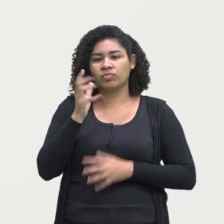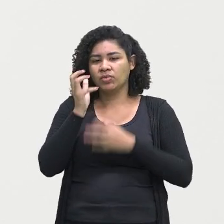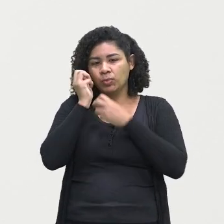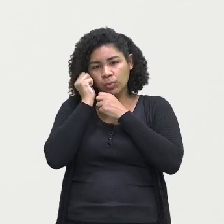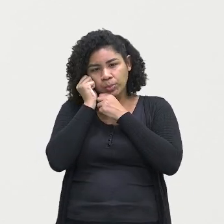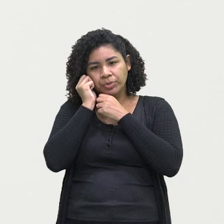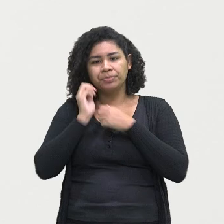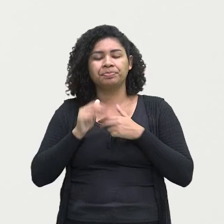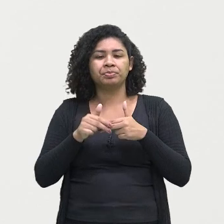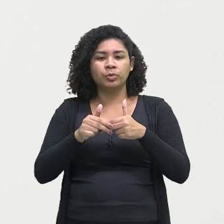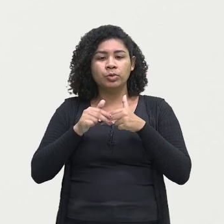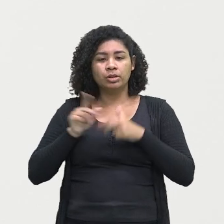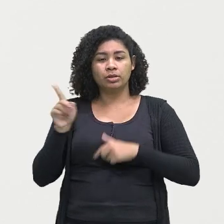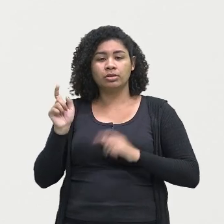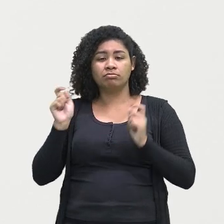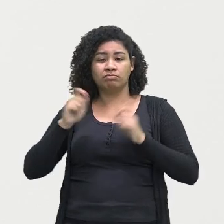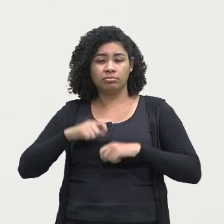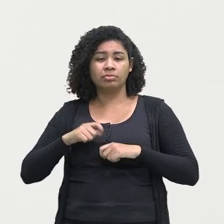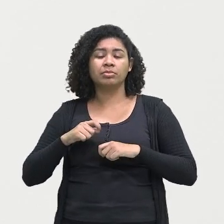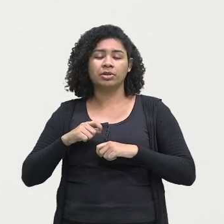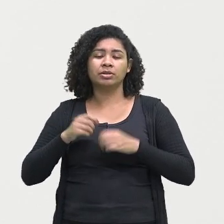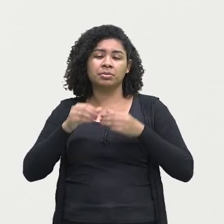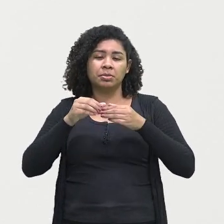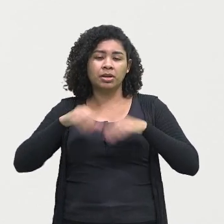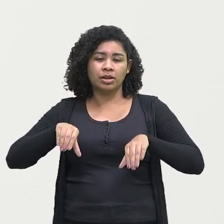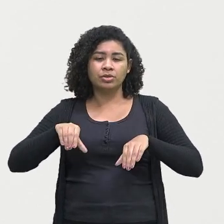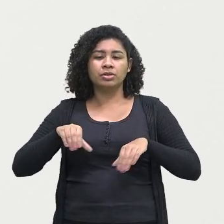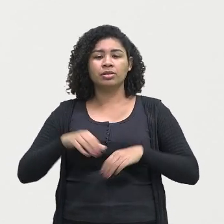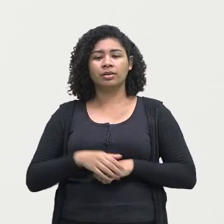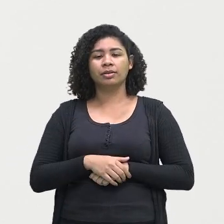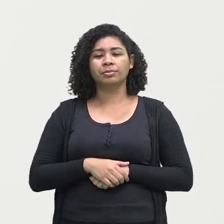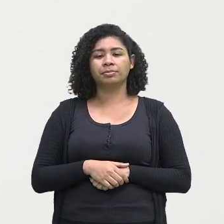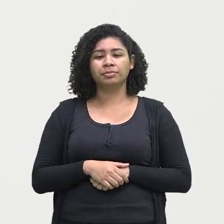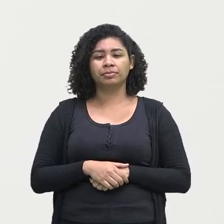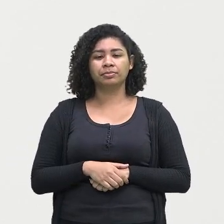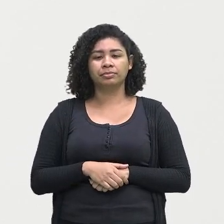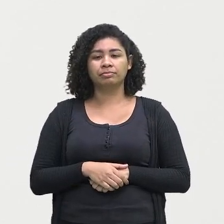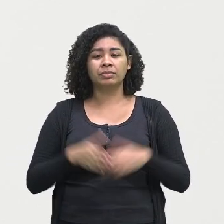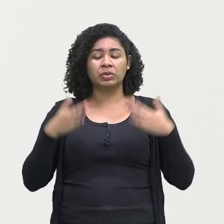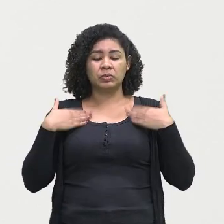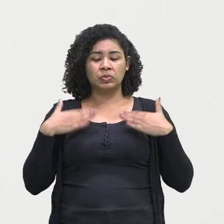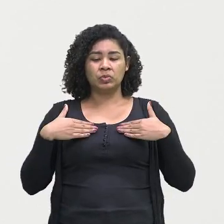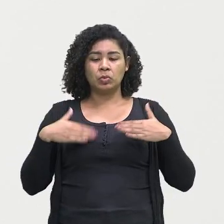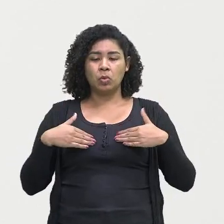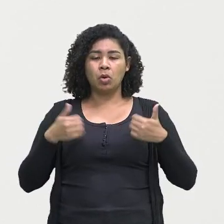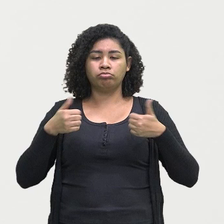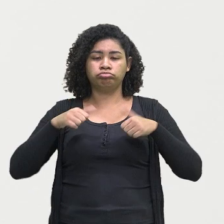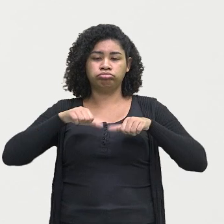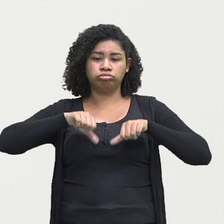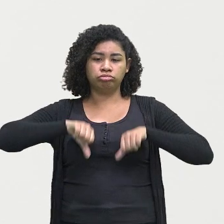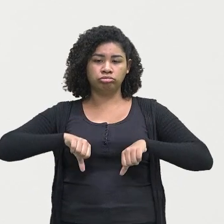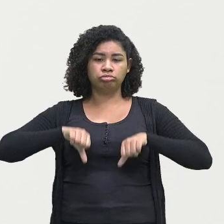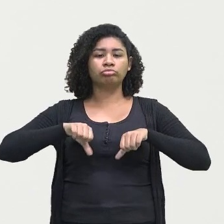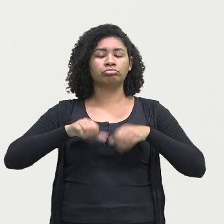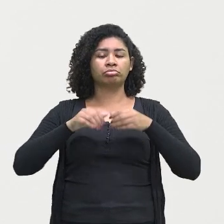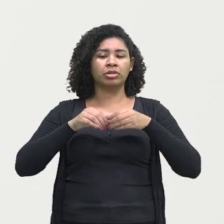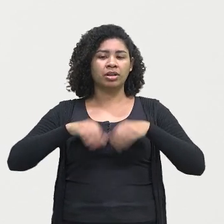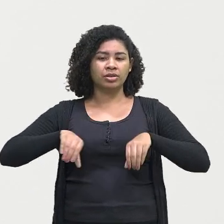eventualmente isso conduz para uma deterioração física, né,